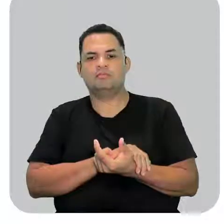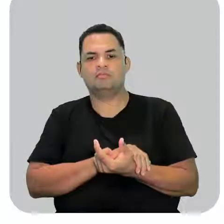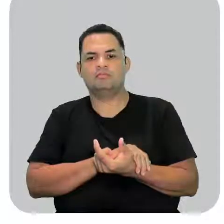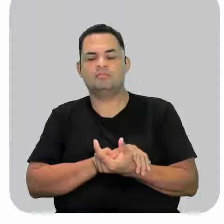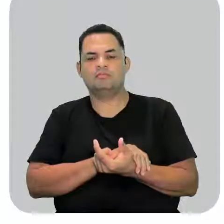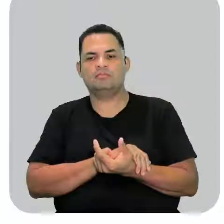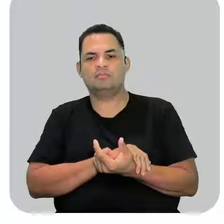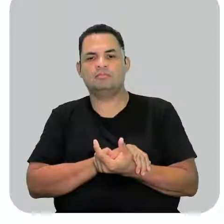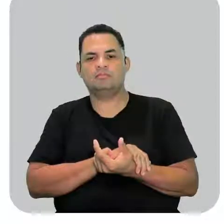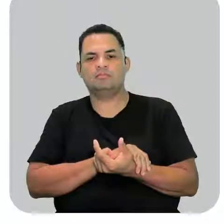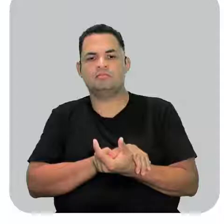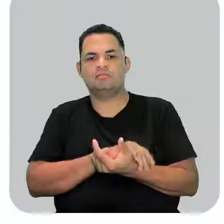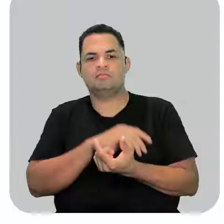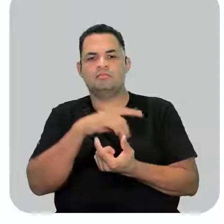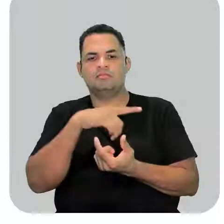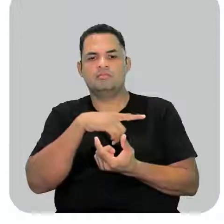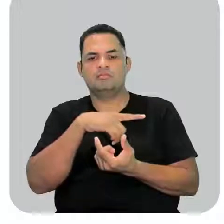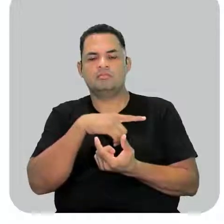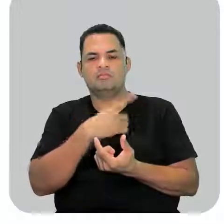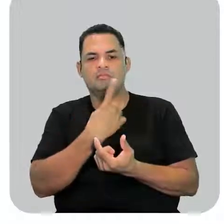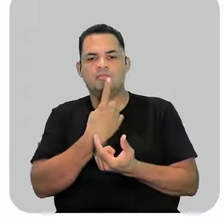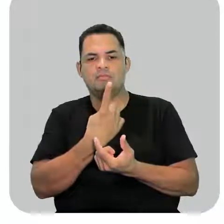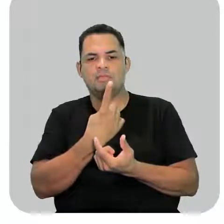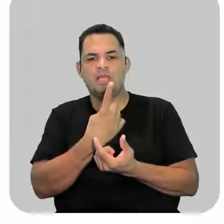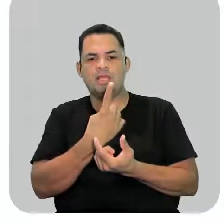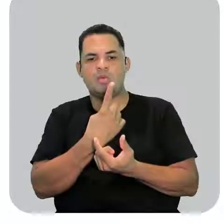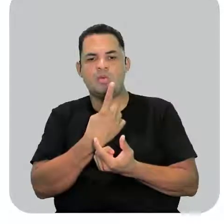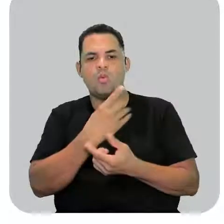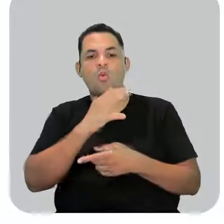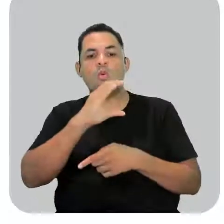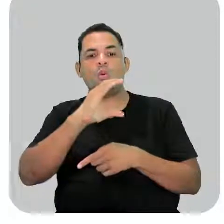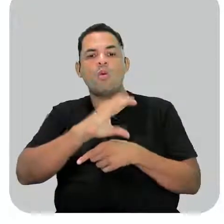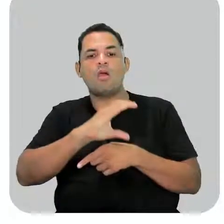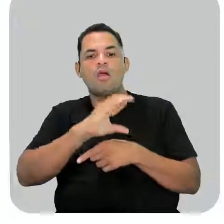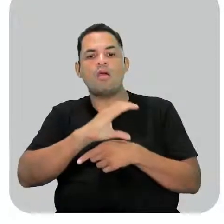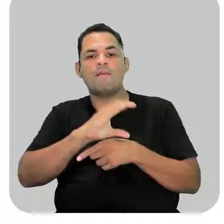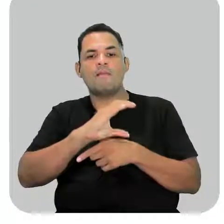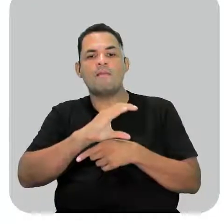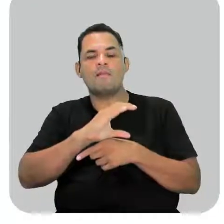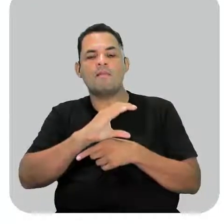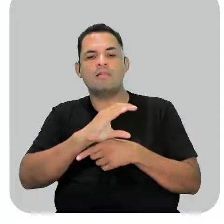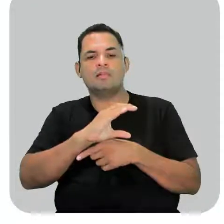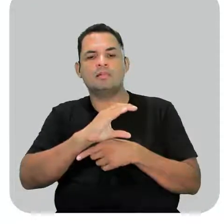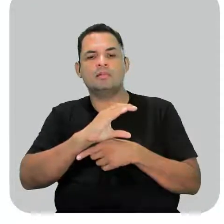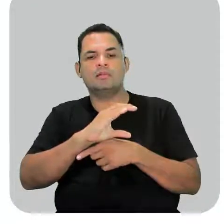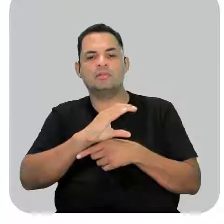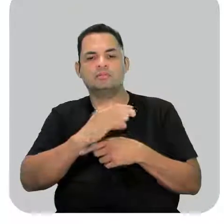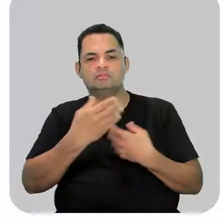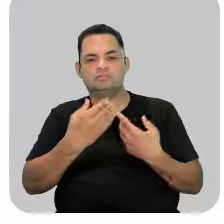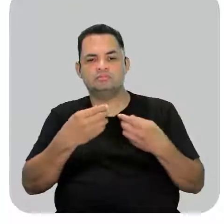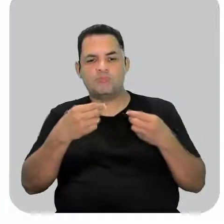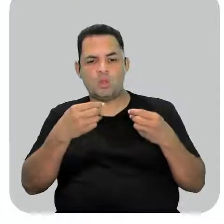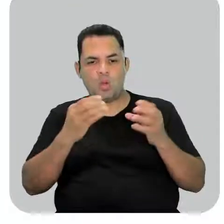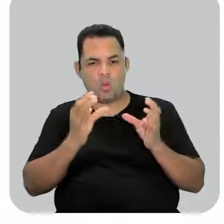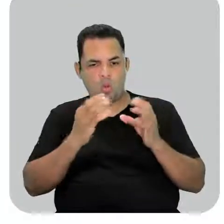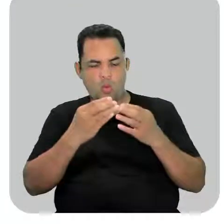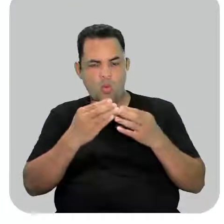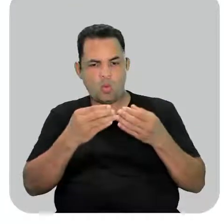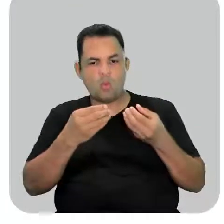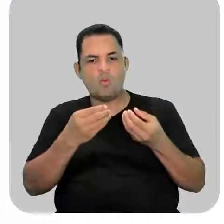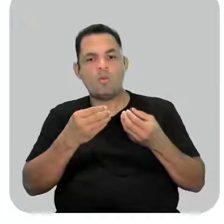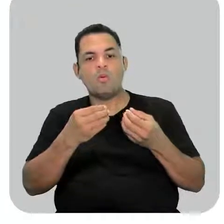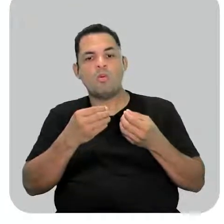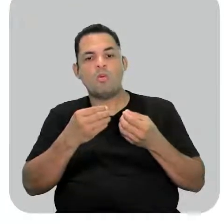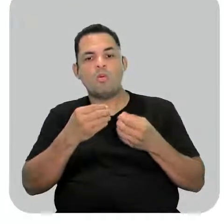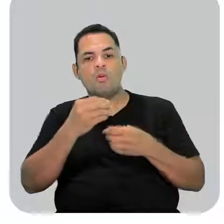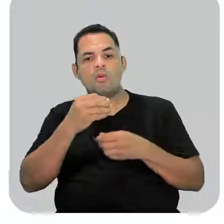Eu tenho apenas um carbono ligado ao meu grupo nitro. Para dar o nome dessa